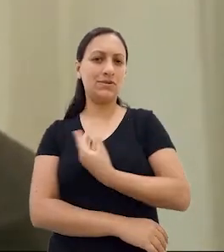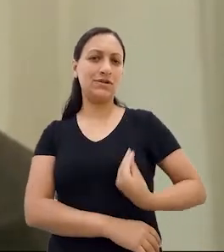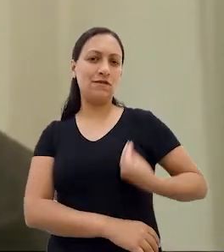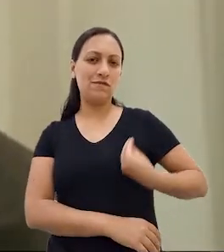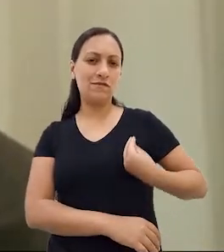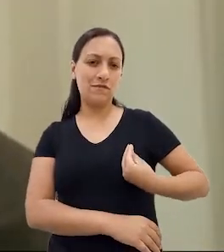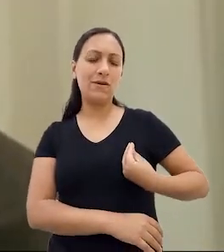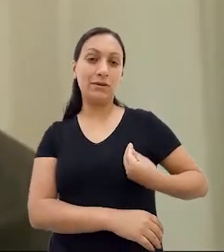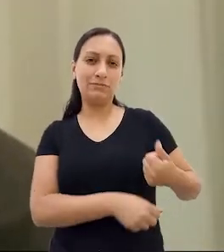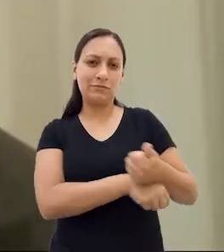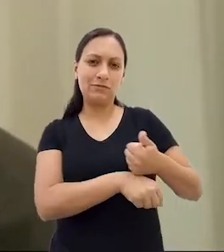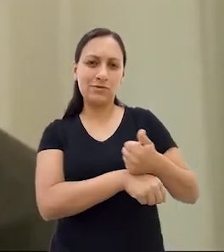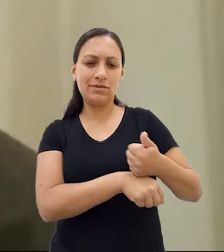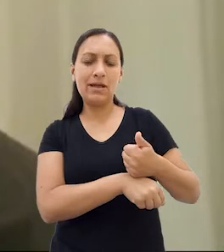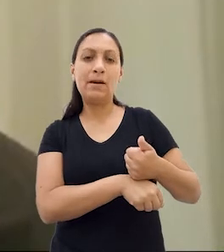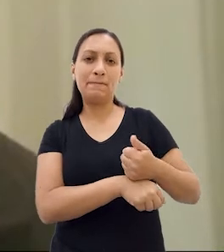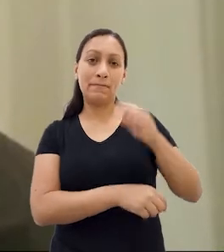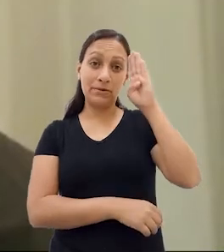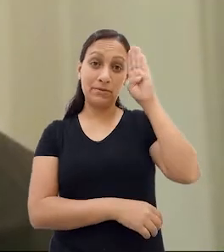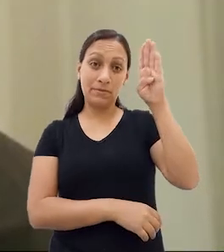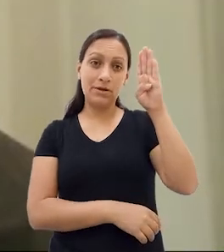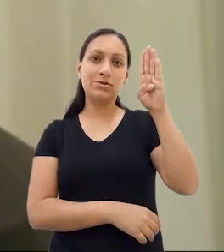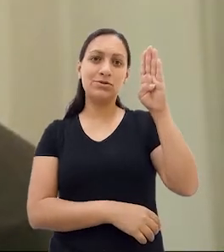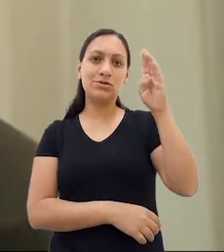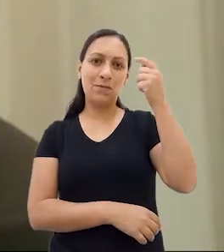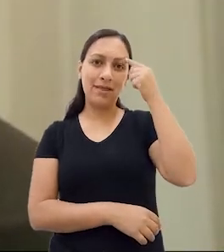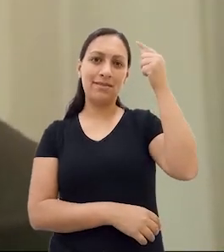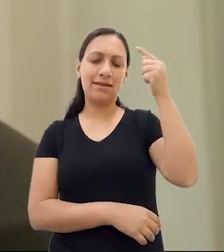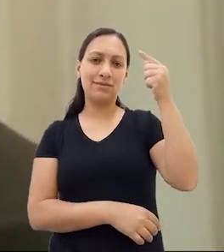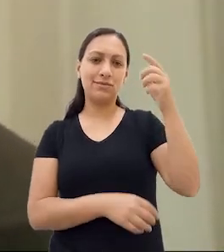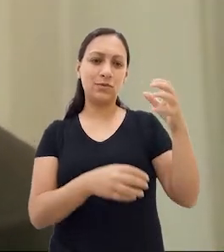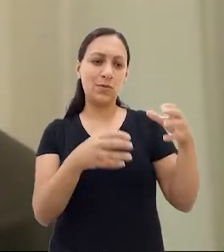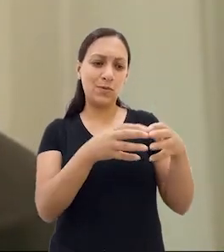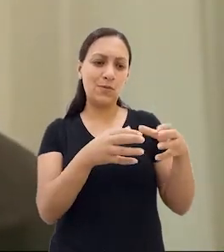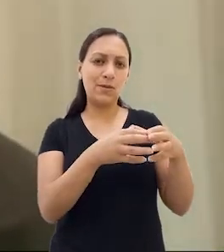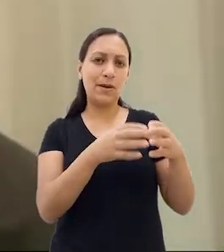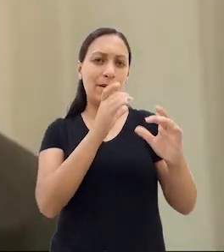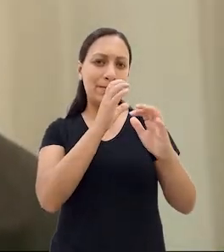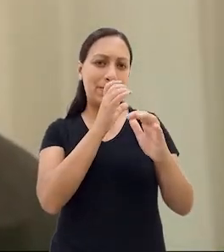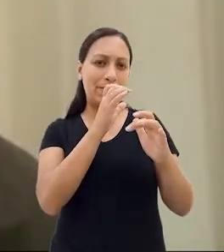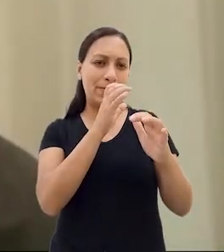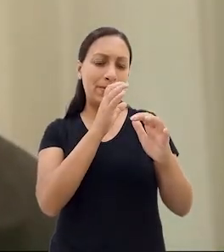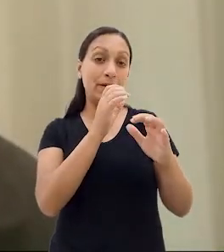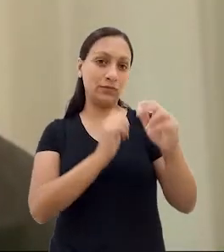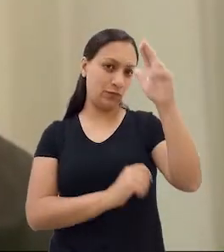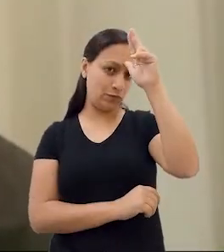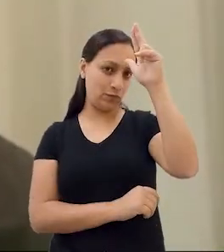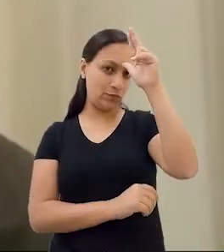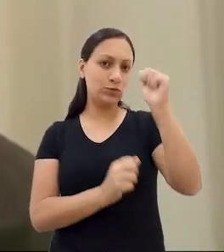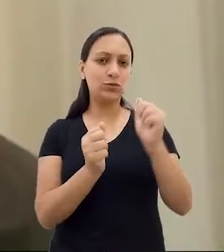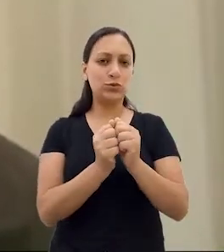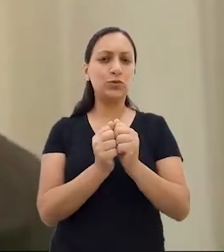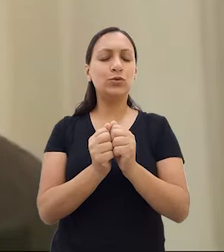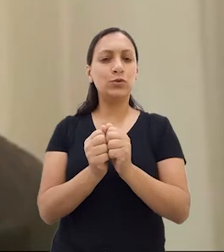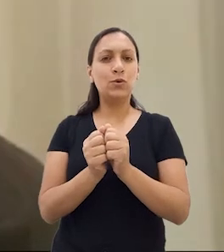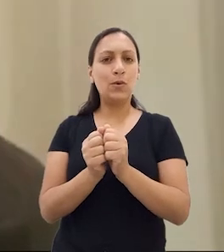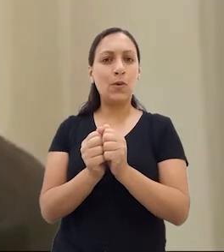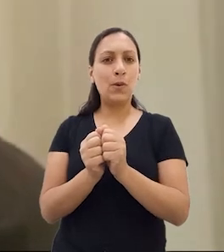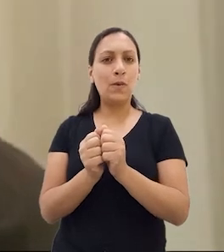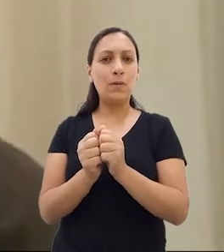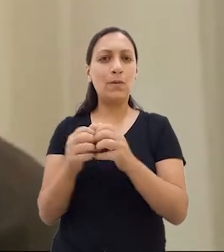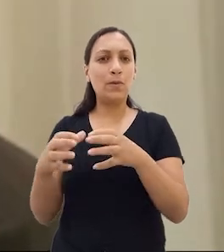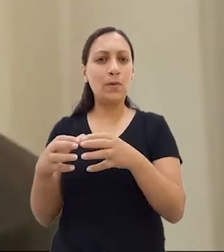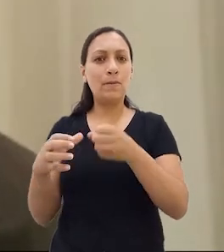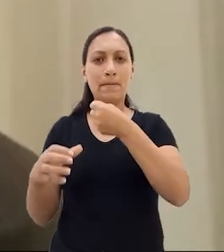com um projeto idealizado pela Orquestra de Sopros de Novo Hamburgo, junto com a banda The Dogs, né? Ter essa sensação de estar lá, como